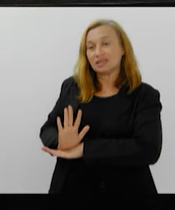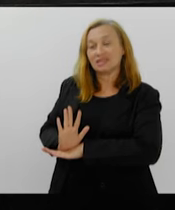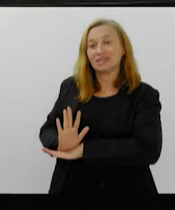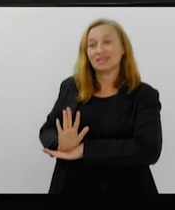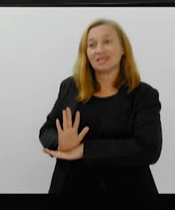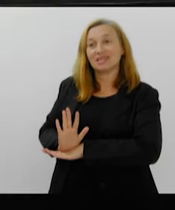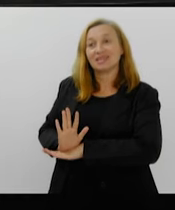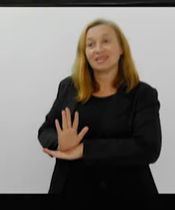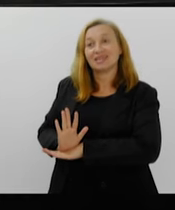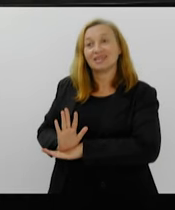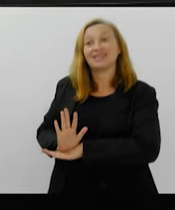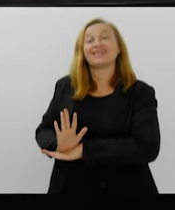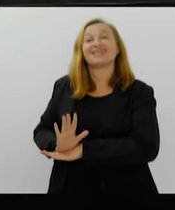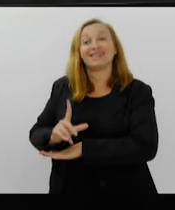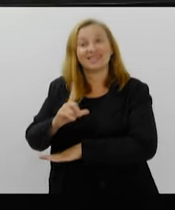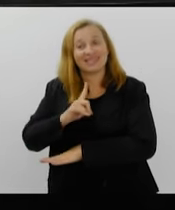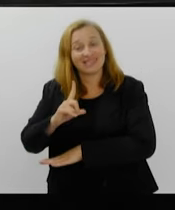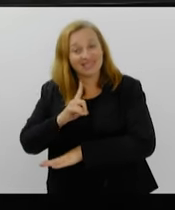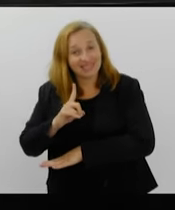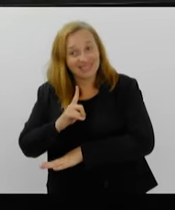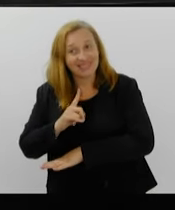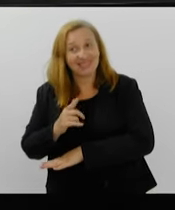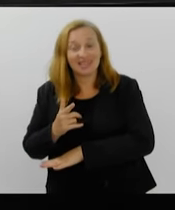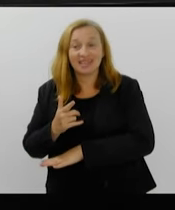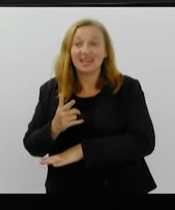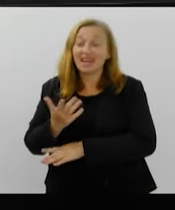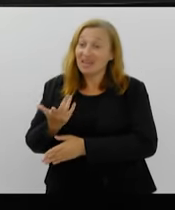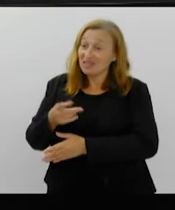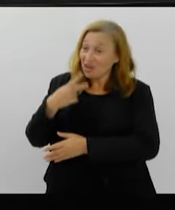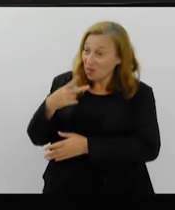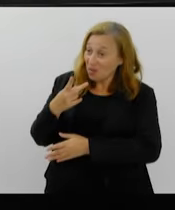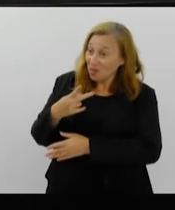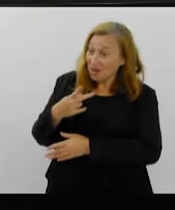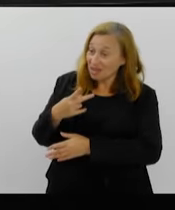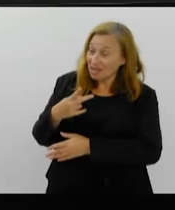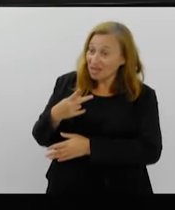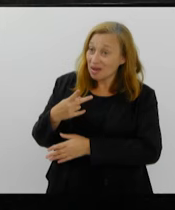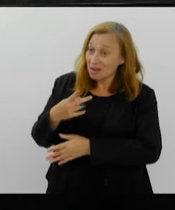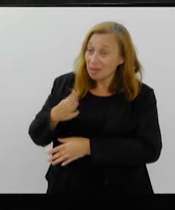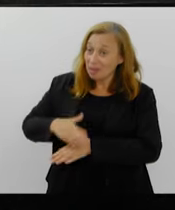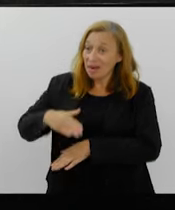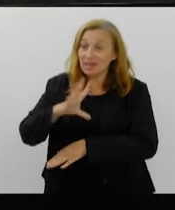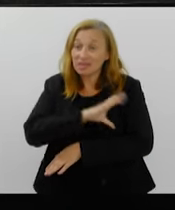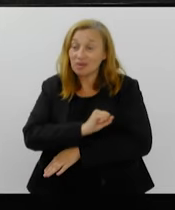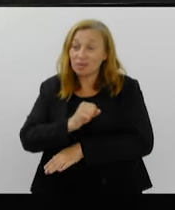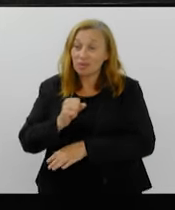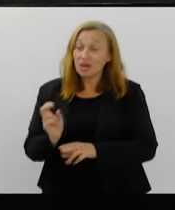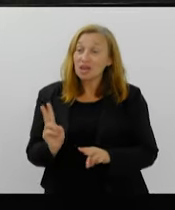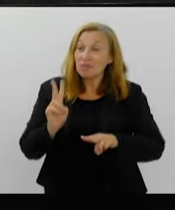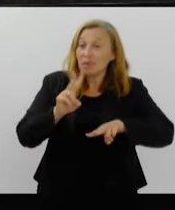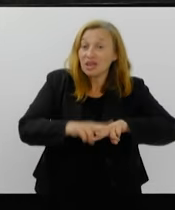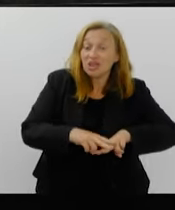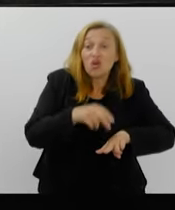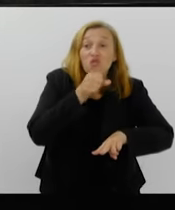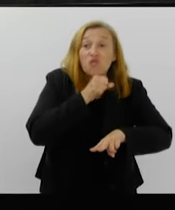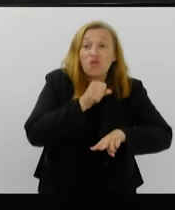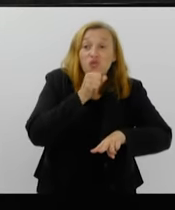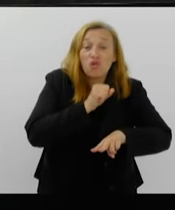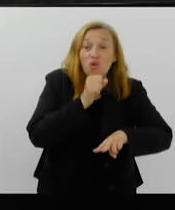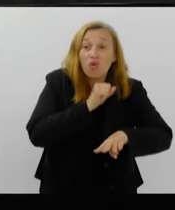entrar disse que entregaria mais amor e prendeu centenas de idosos com bolas de G